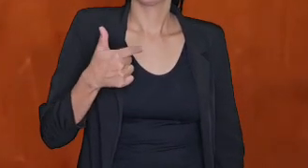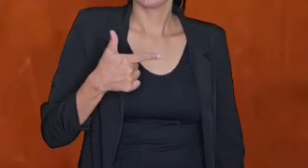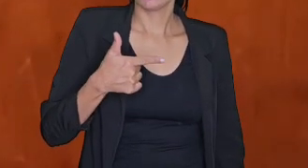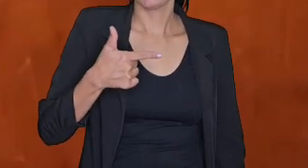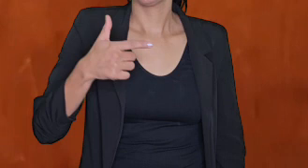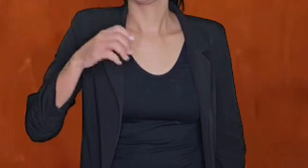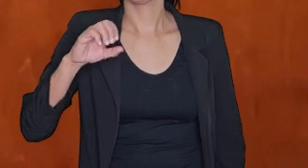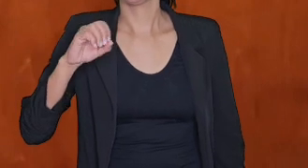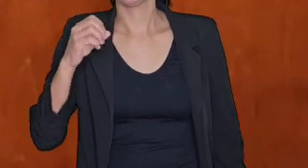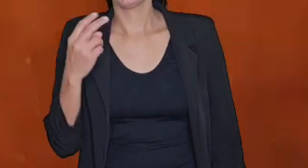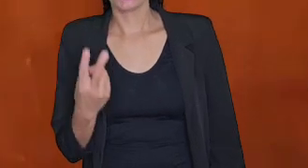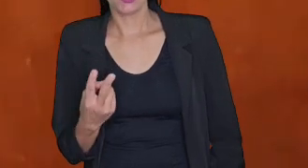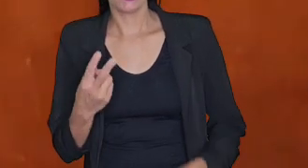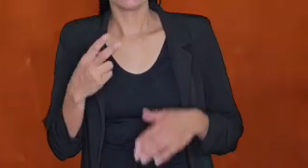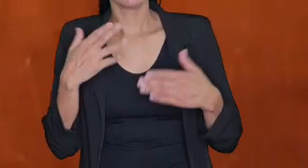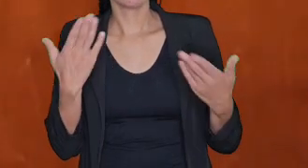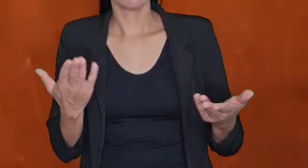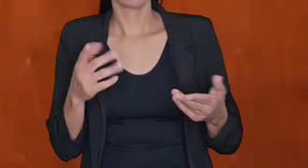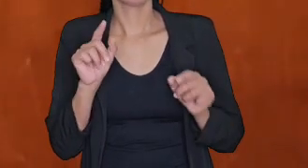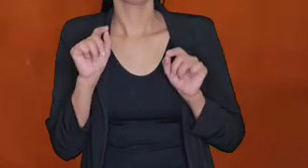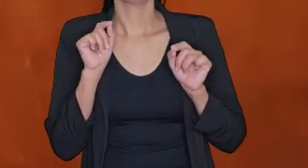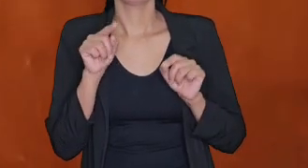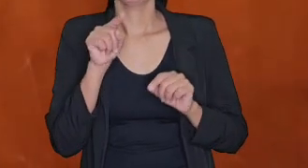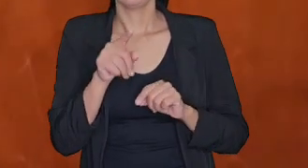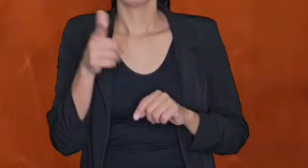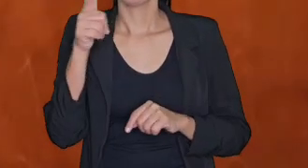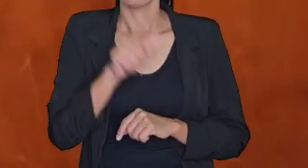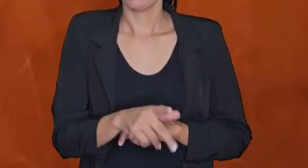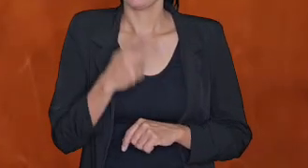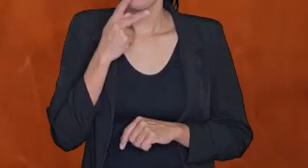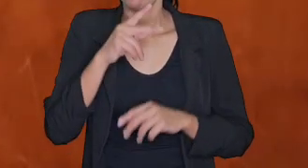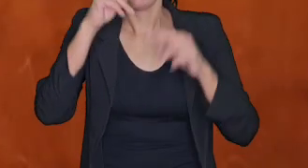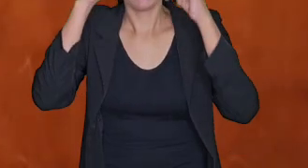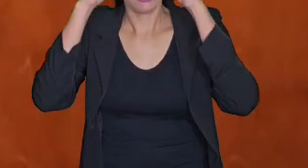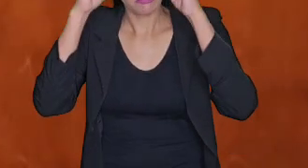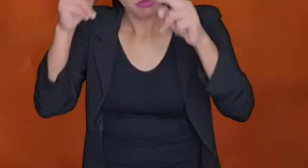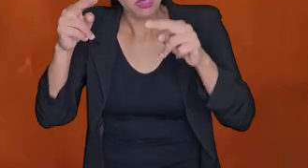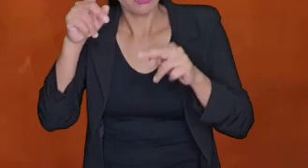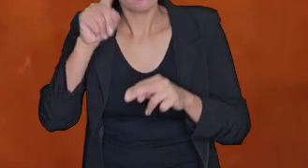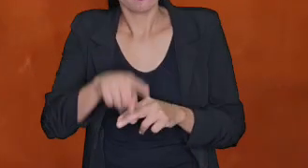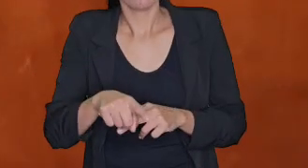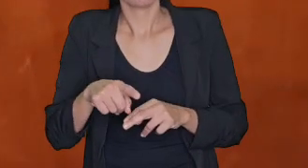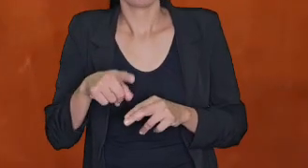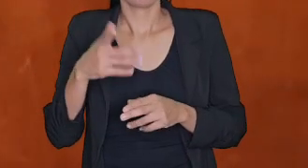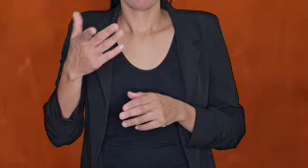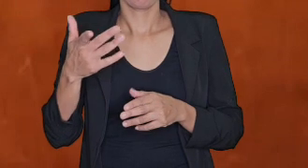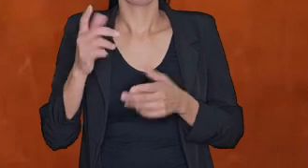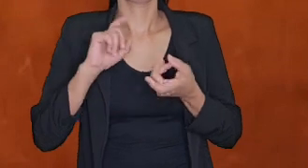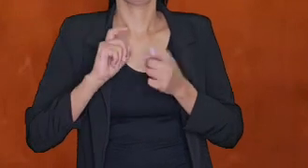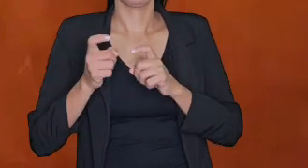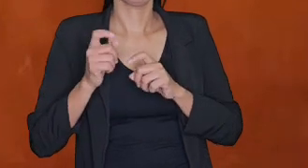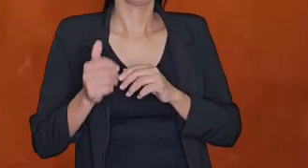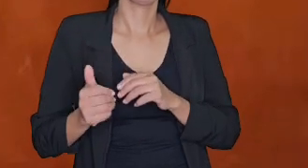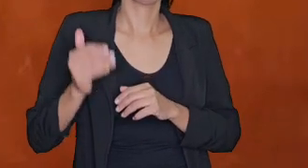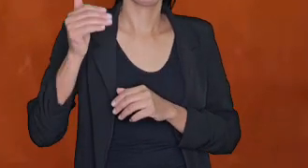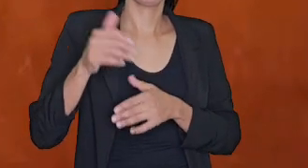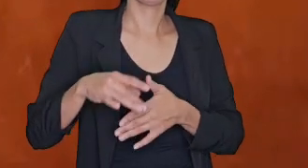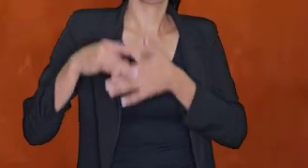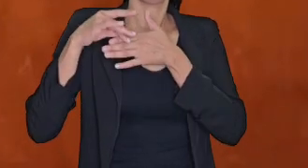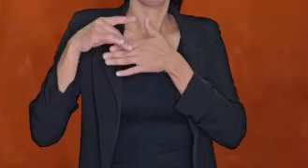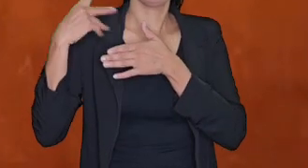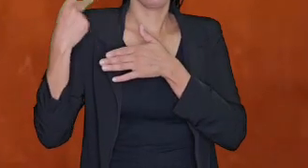47 da Lei 8.212. Eu vou comentar também. Quer dizer, repito, com todo respeito,